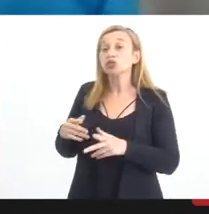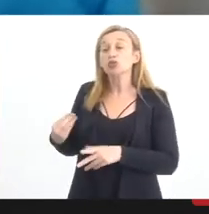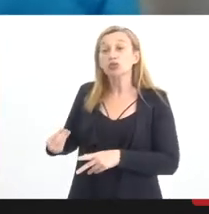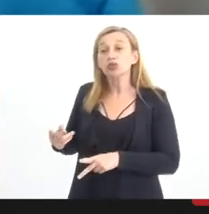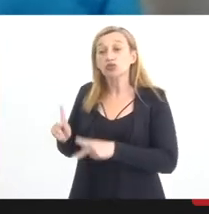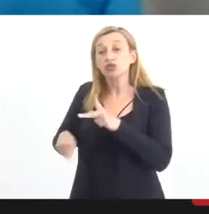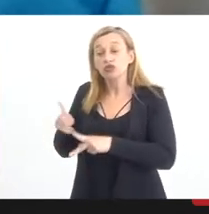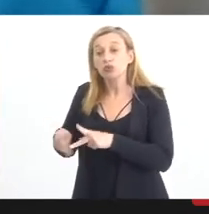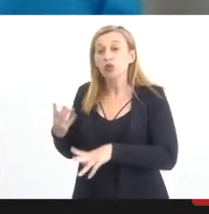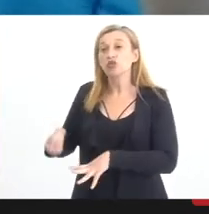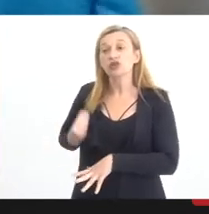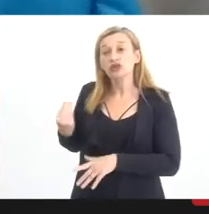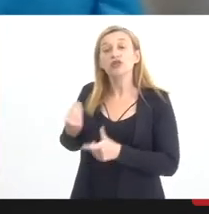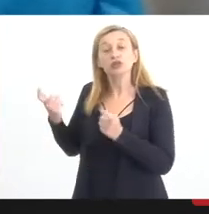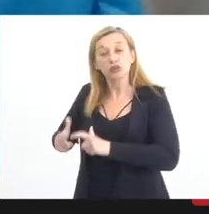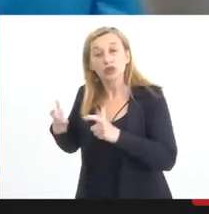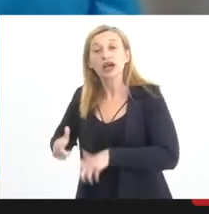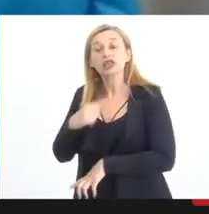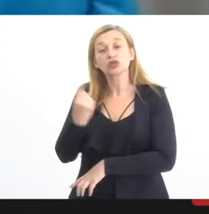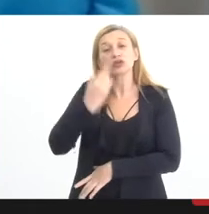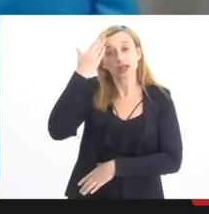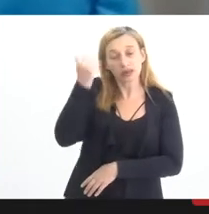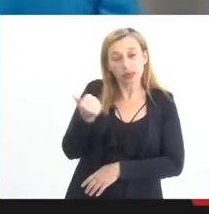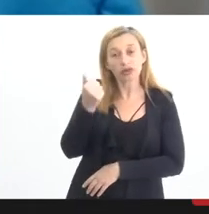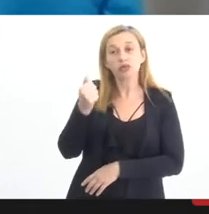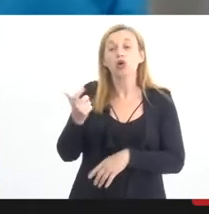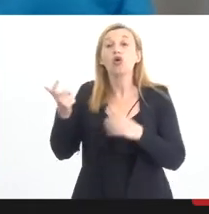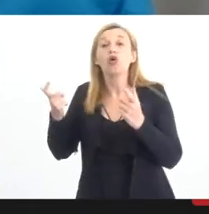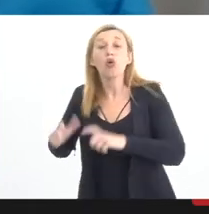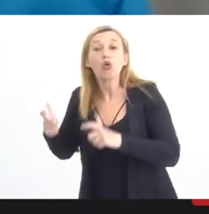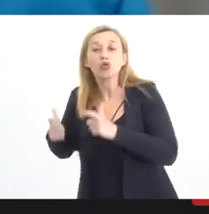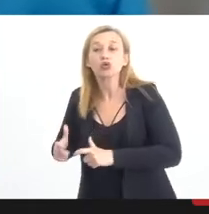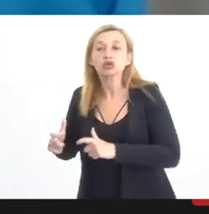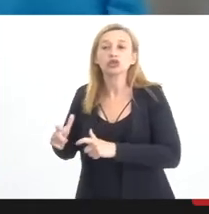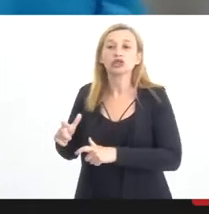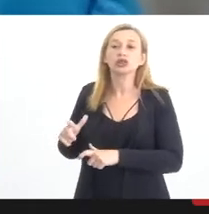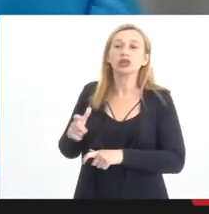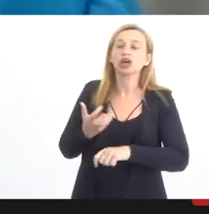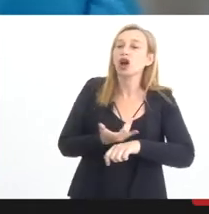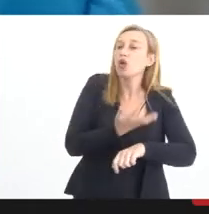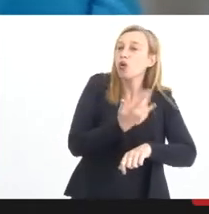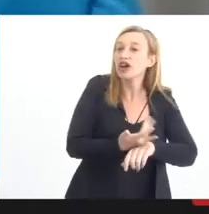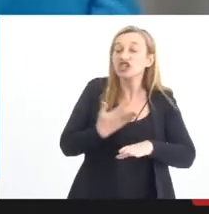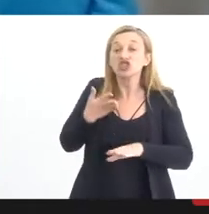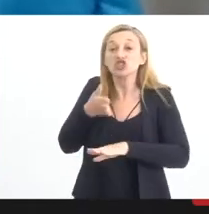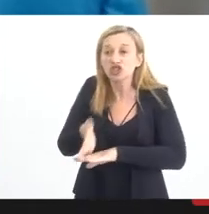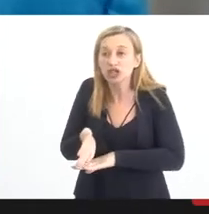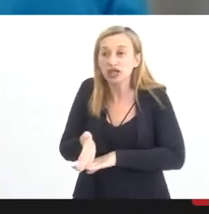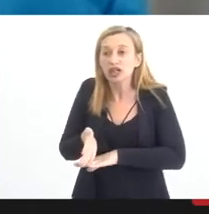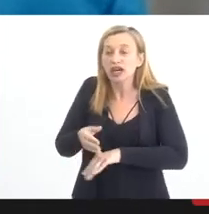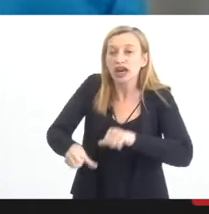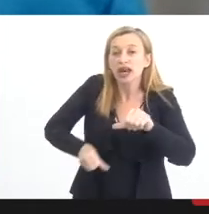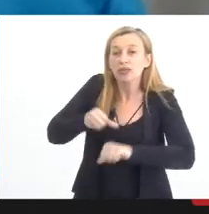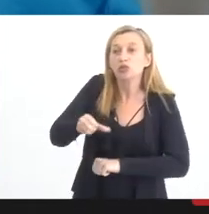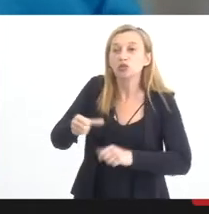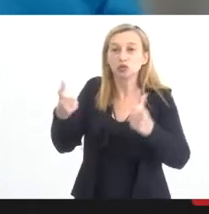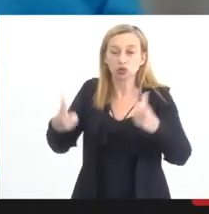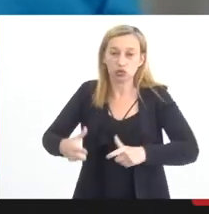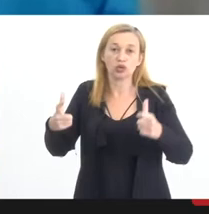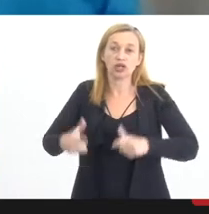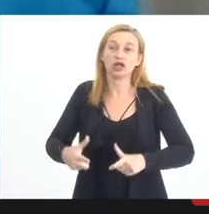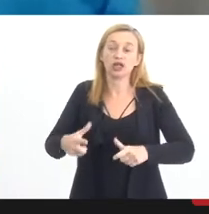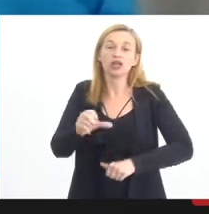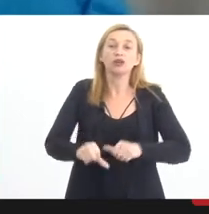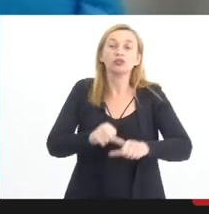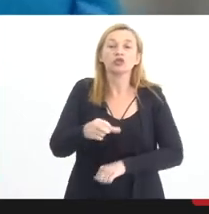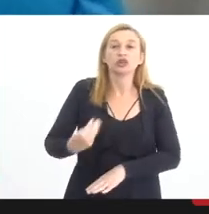Oeste. Porque nós sabemos que onde a UERJ chega, ela muda o território e muda a